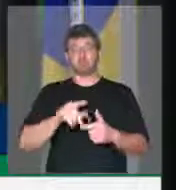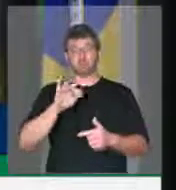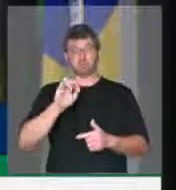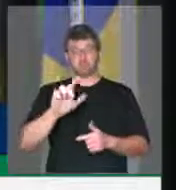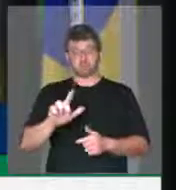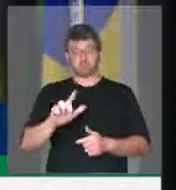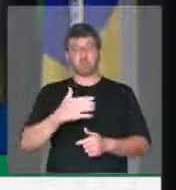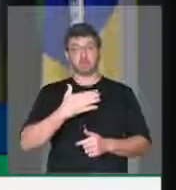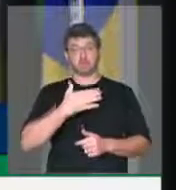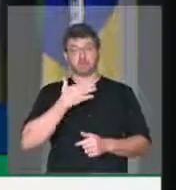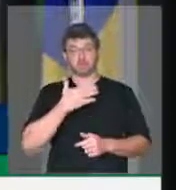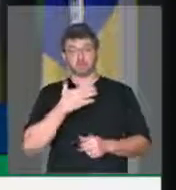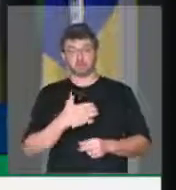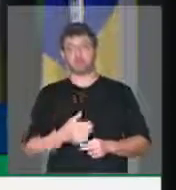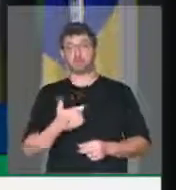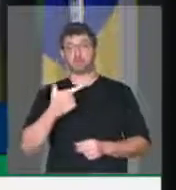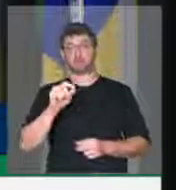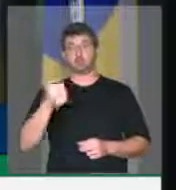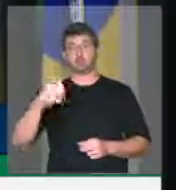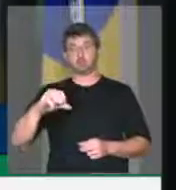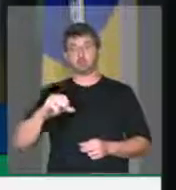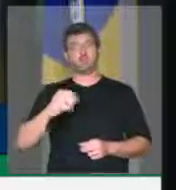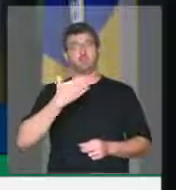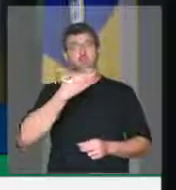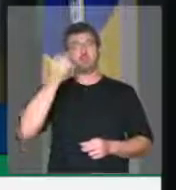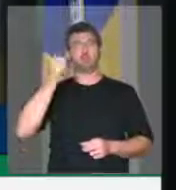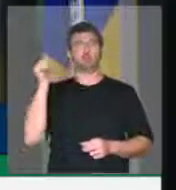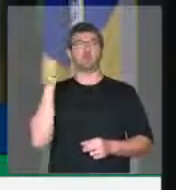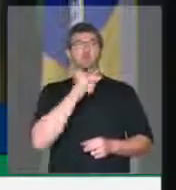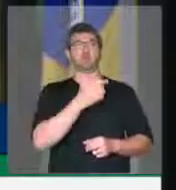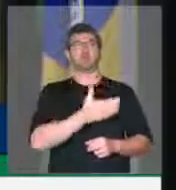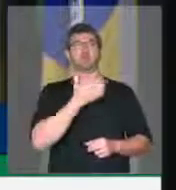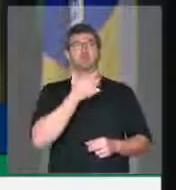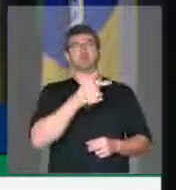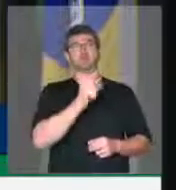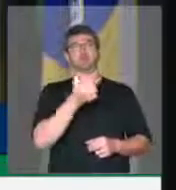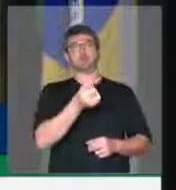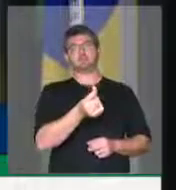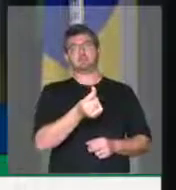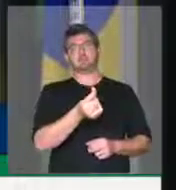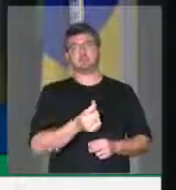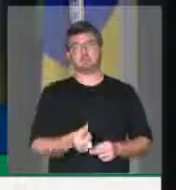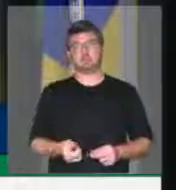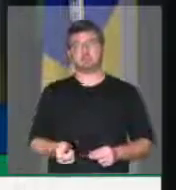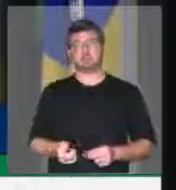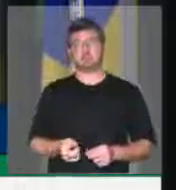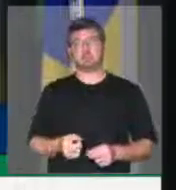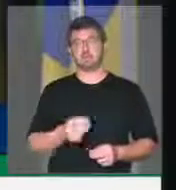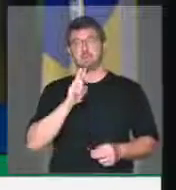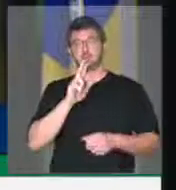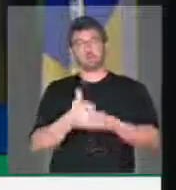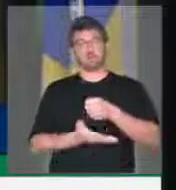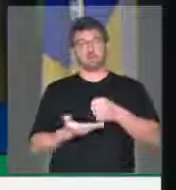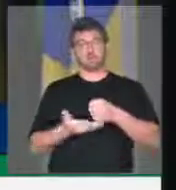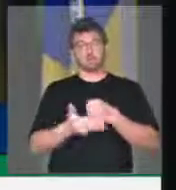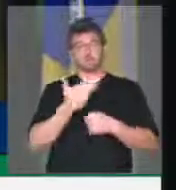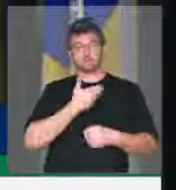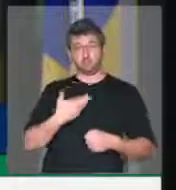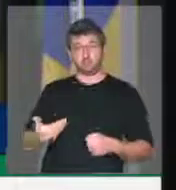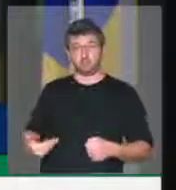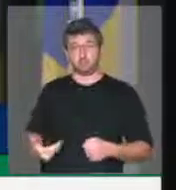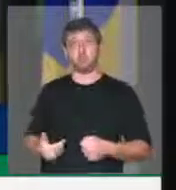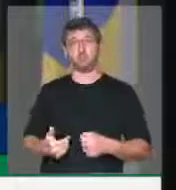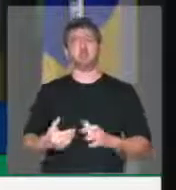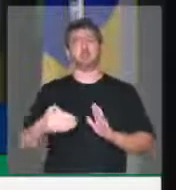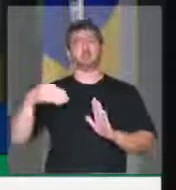monetária em dezembro de 2009 foi bem melhor do que em dezembro de 2016. O resultado primário do setor público